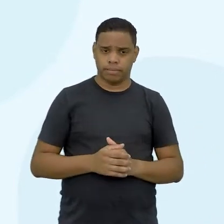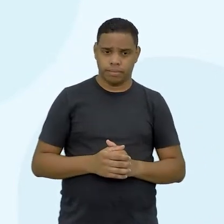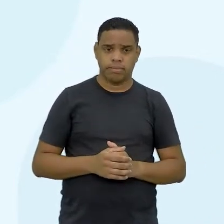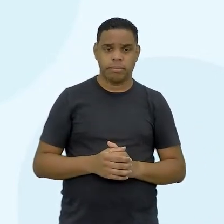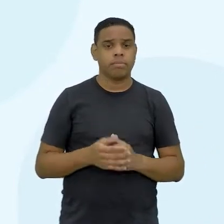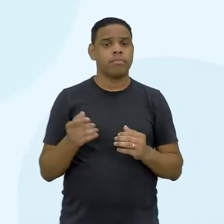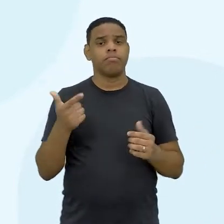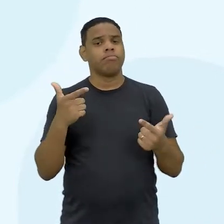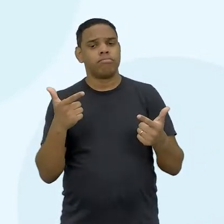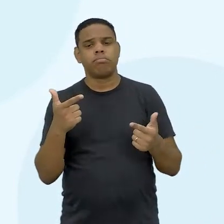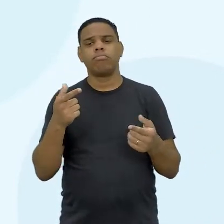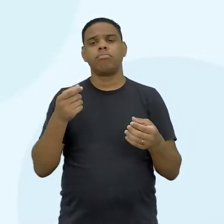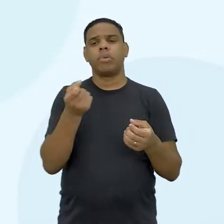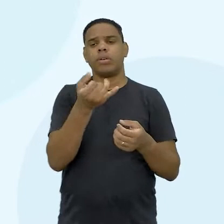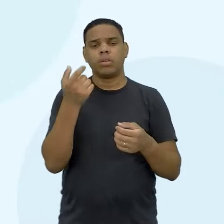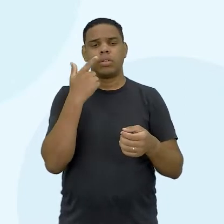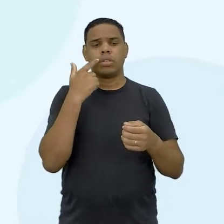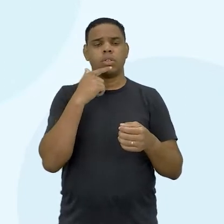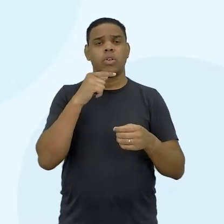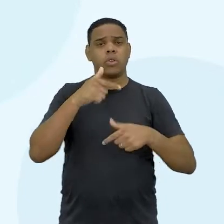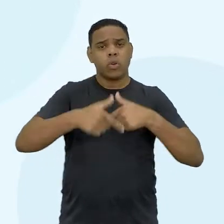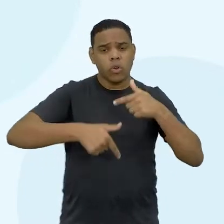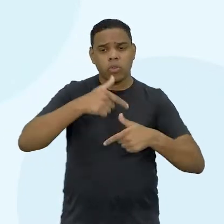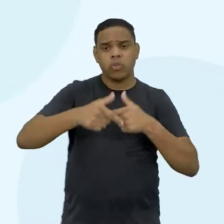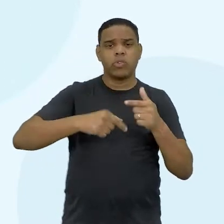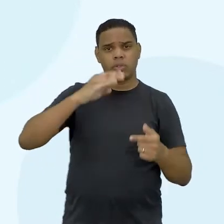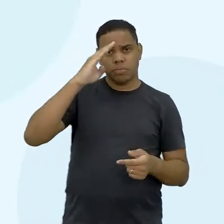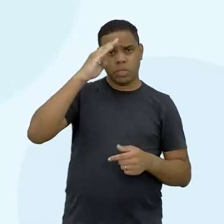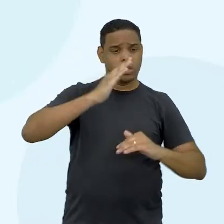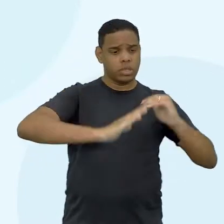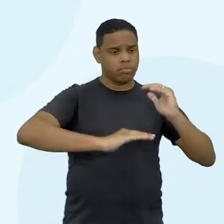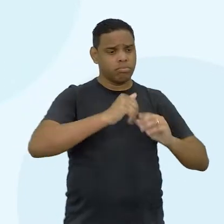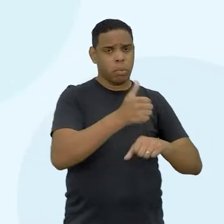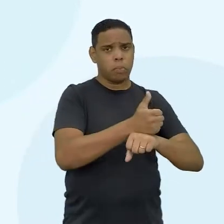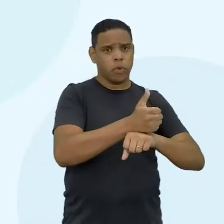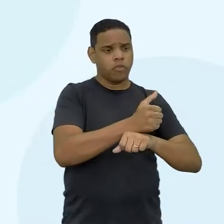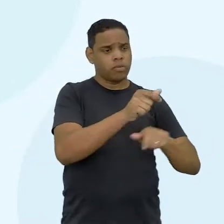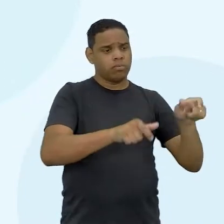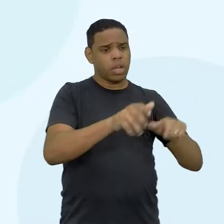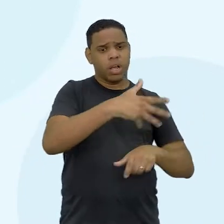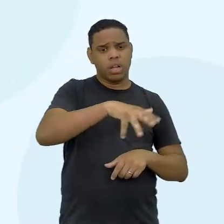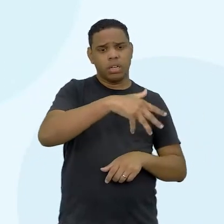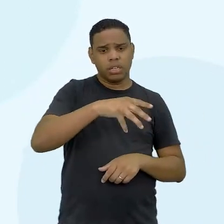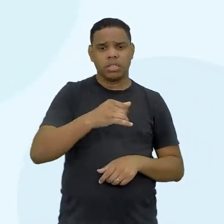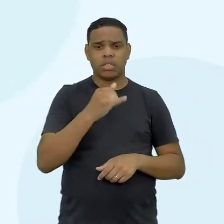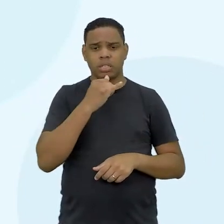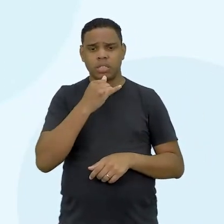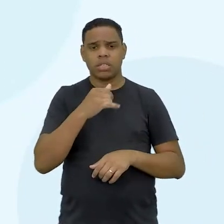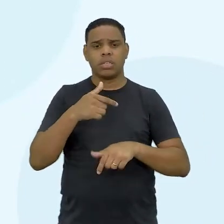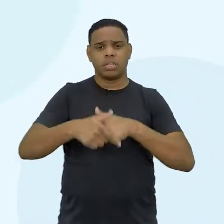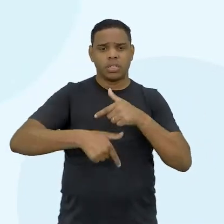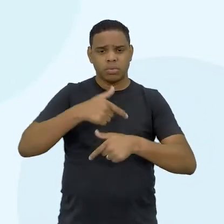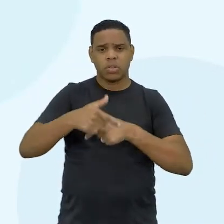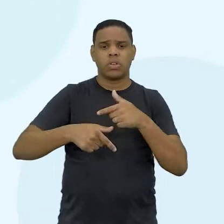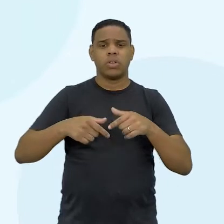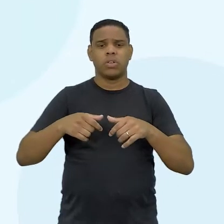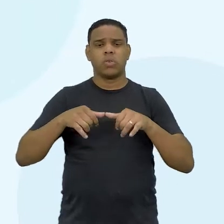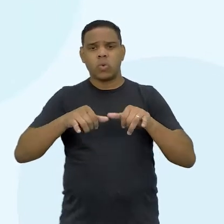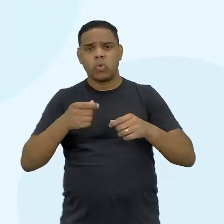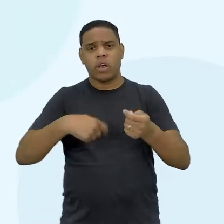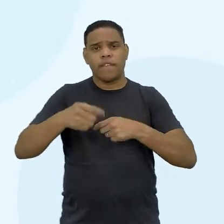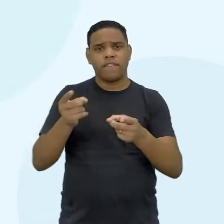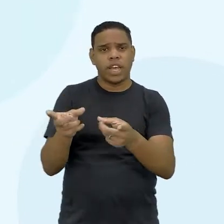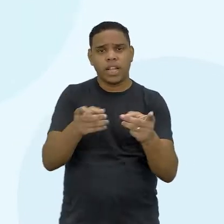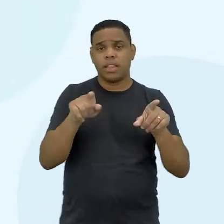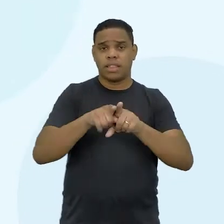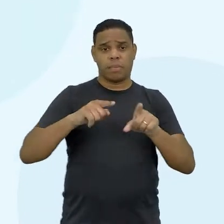Nelas, não havia mais do que algumas dezenas de ofícios principais, como os de mercador e soldado. Isso